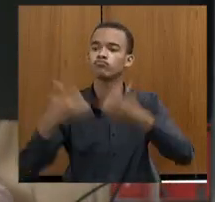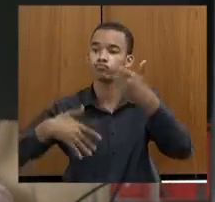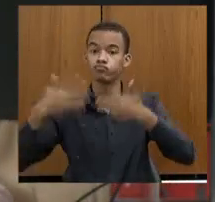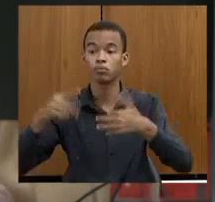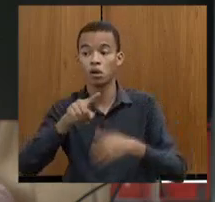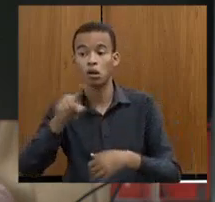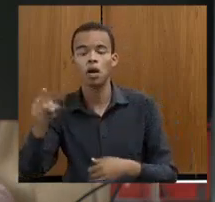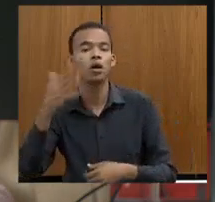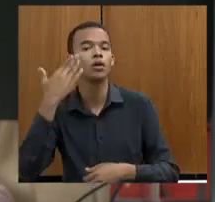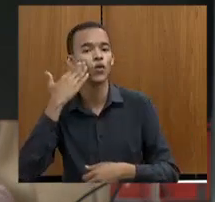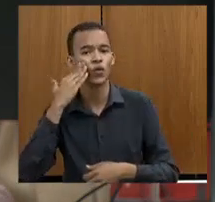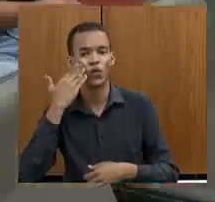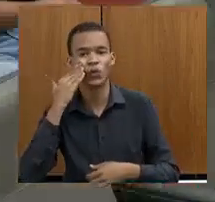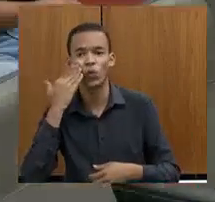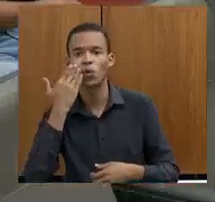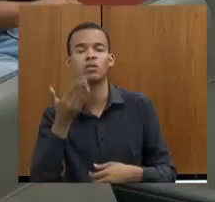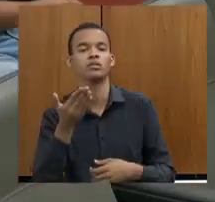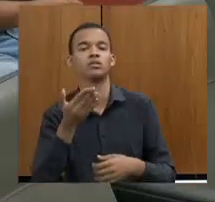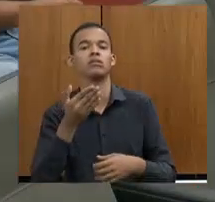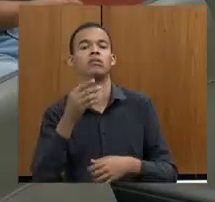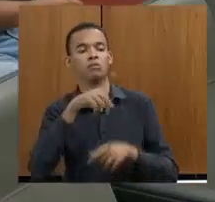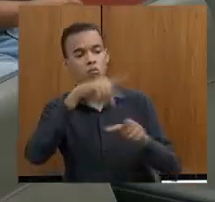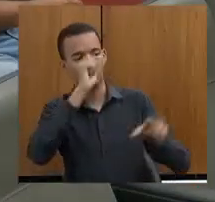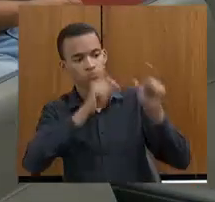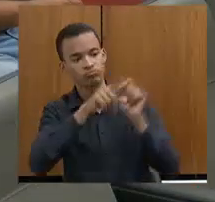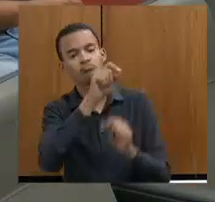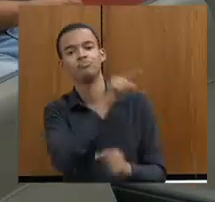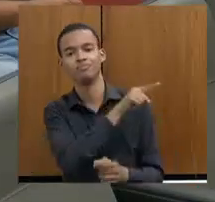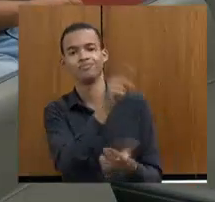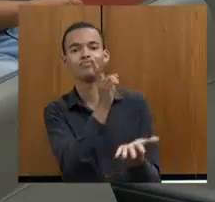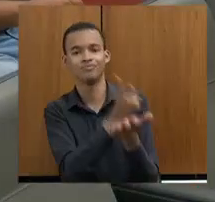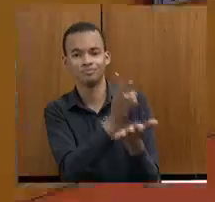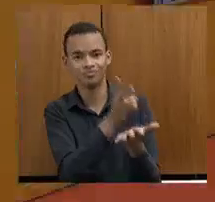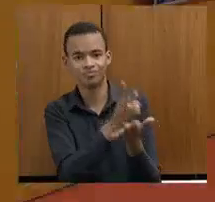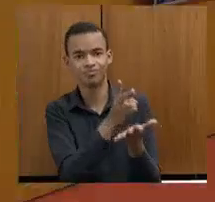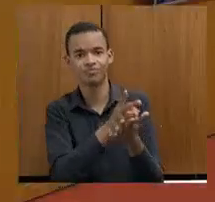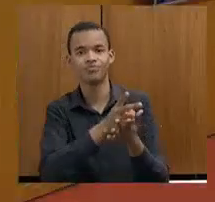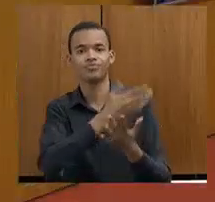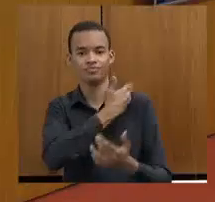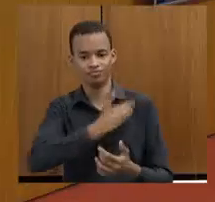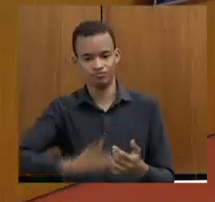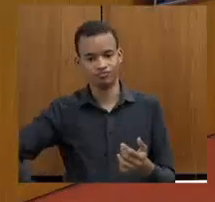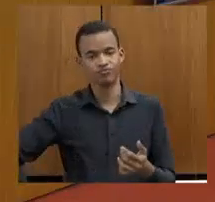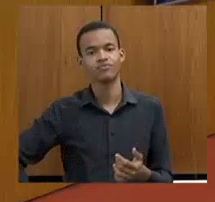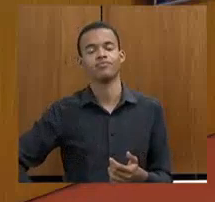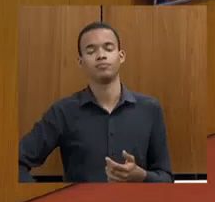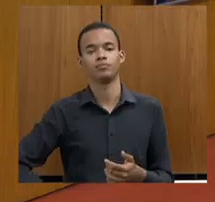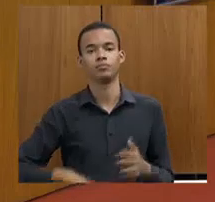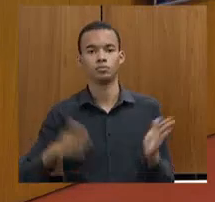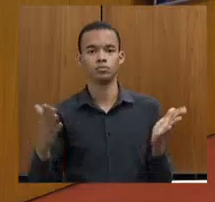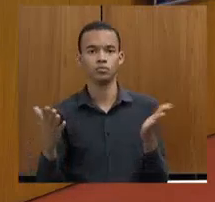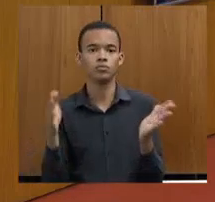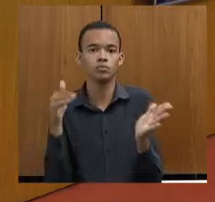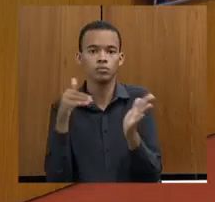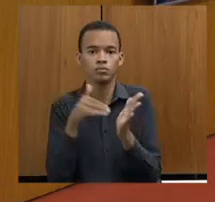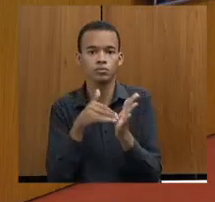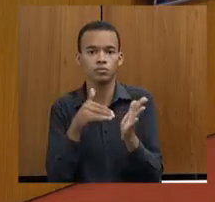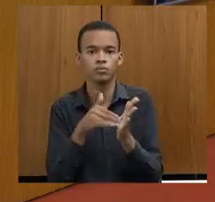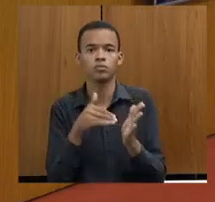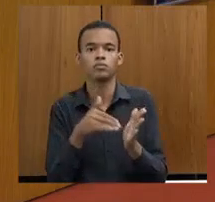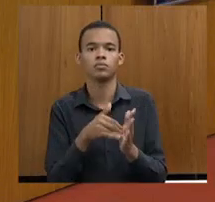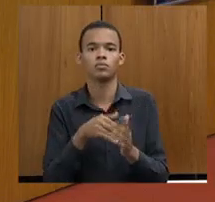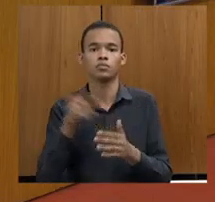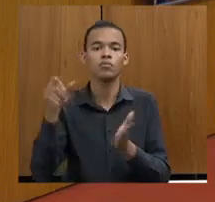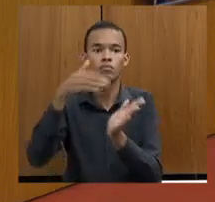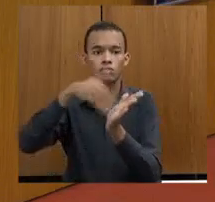e os recondiciou para mais quatro anos então encerrando Deputado secretário Gustavo secretária